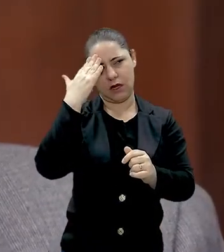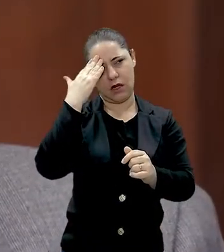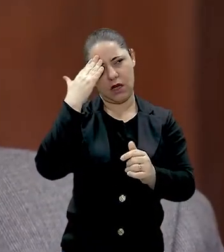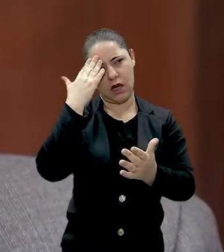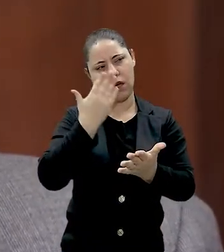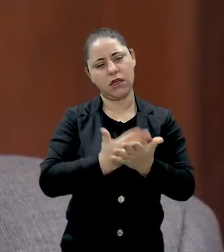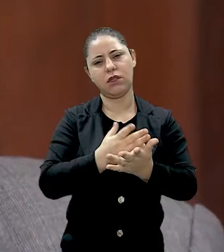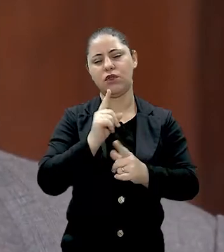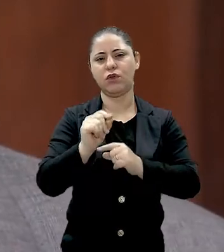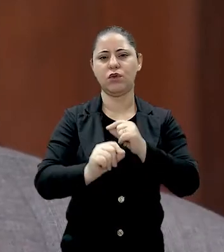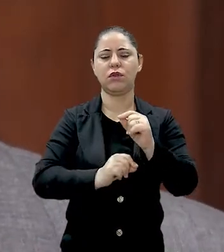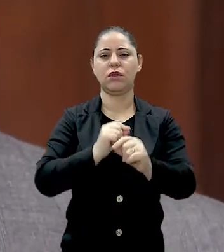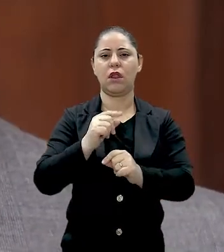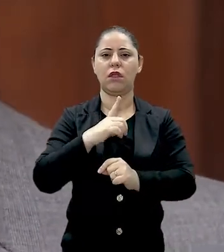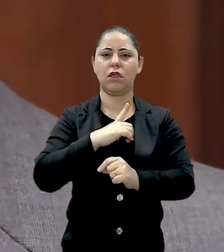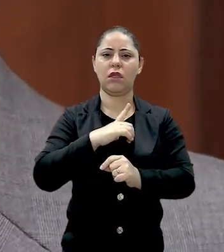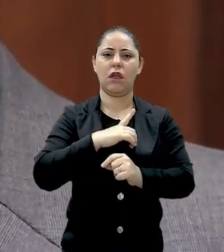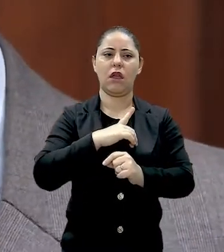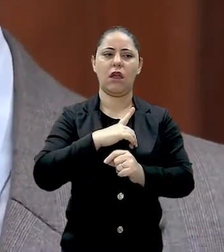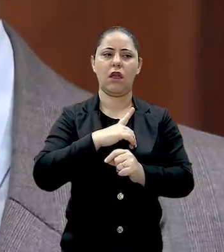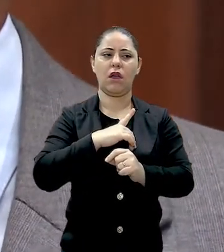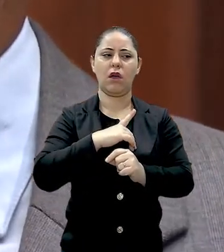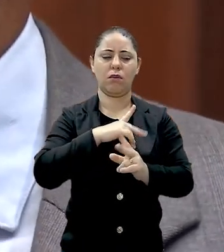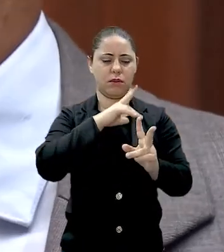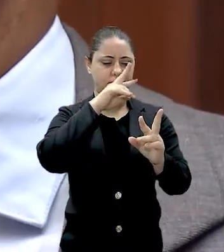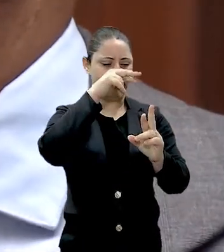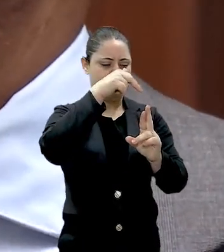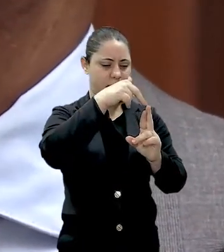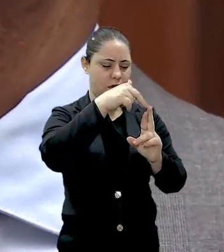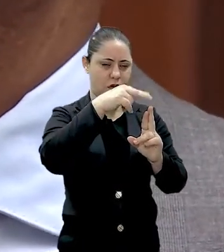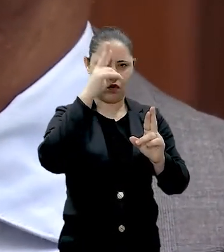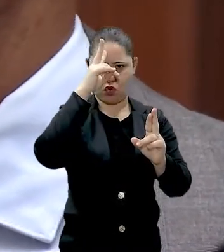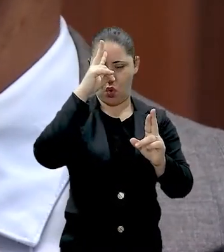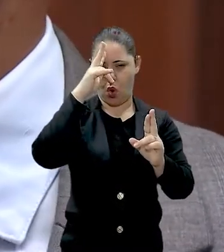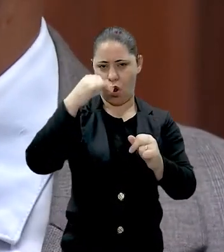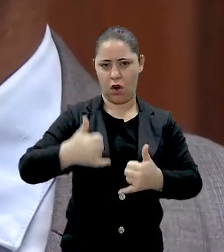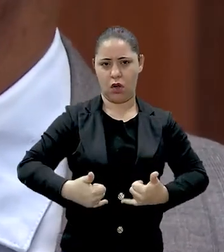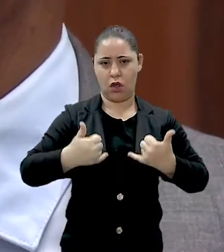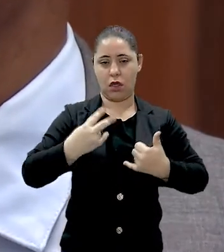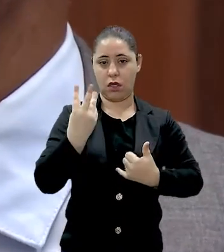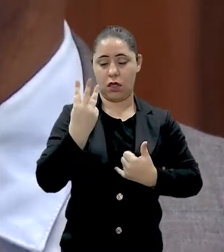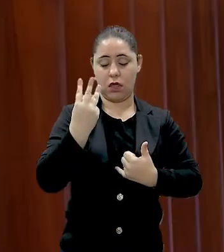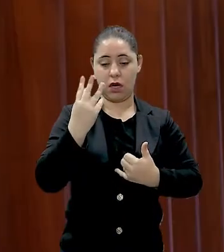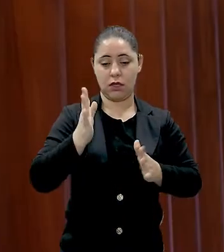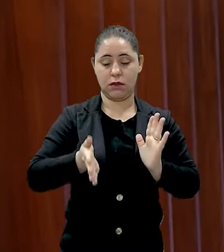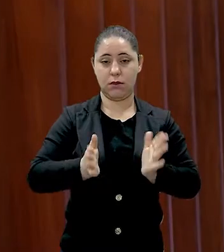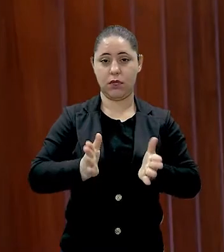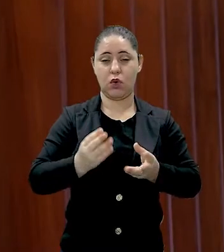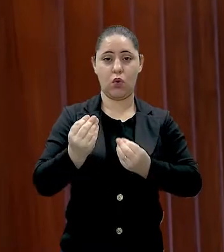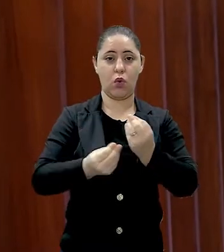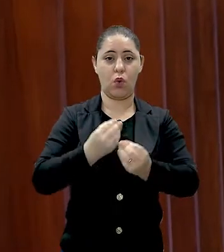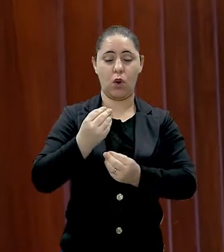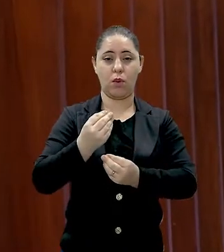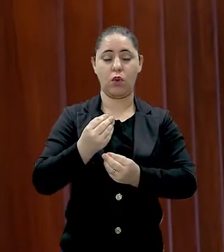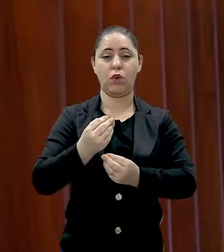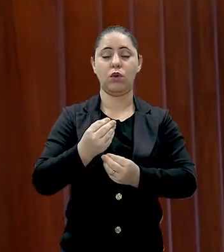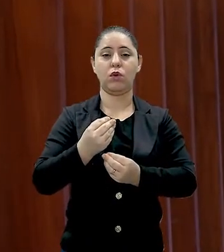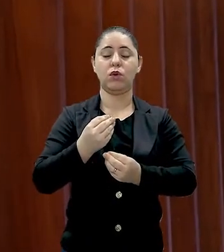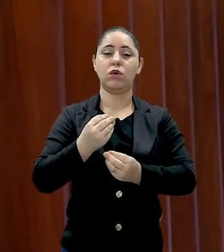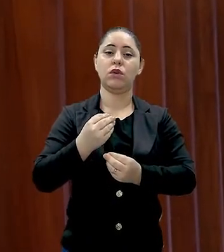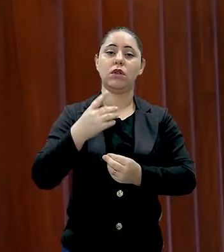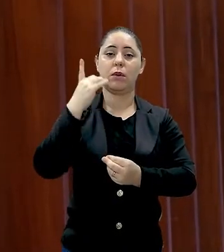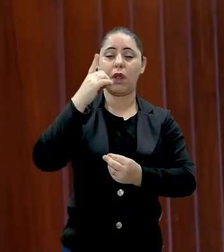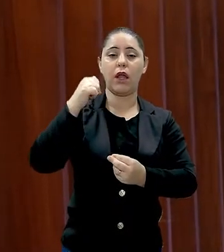acho que eu tenho uma referência, uma história que eu me orgulho muito. Meus 3 mandatos como